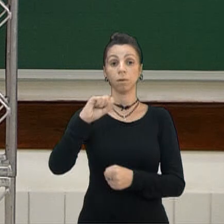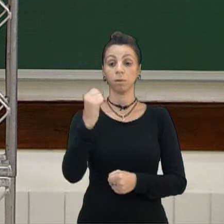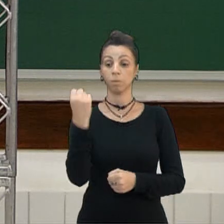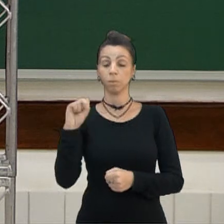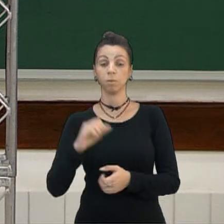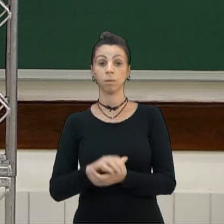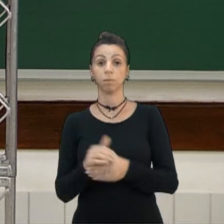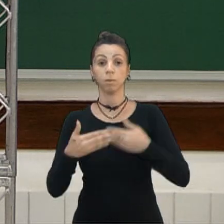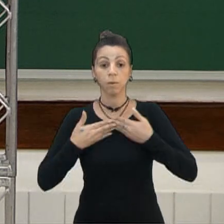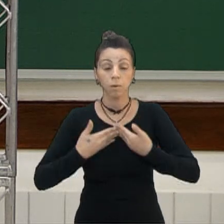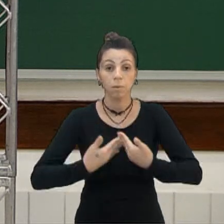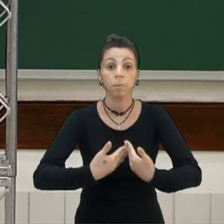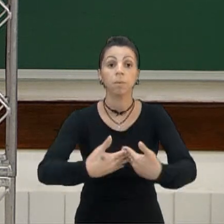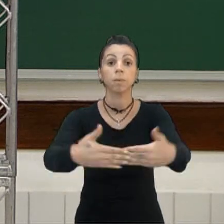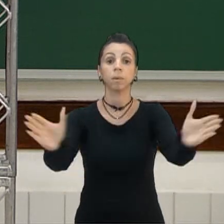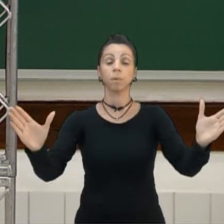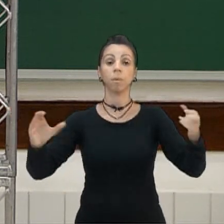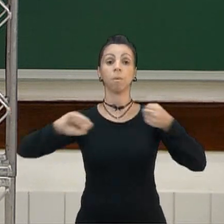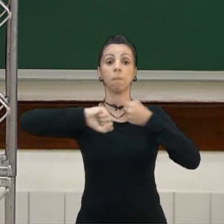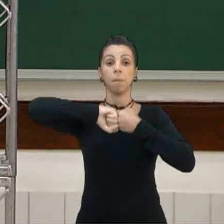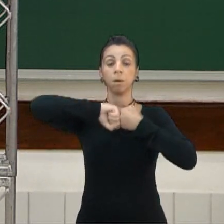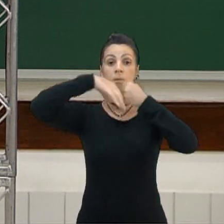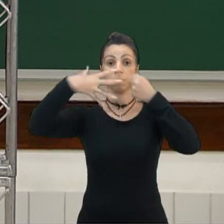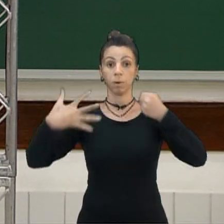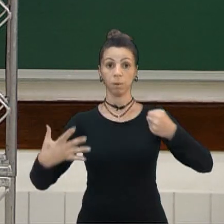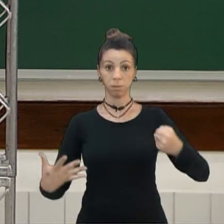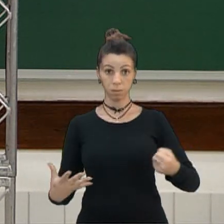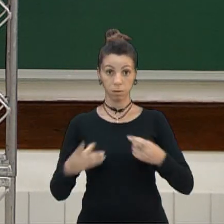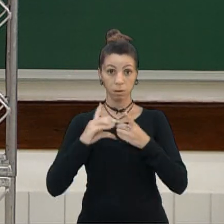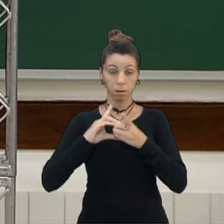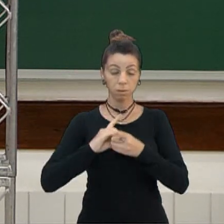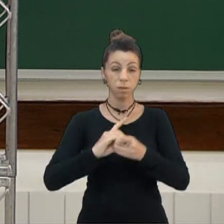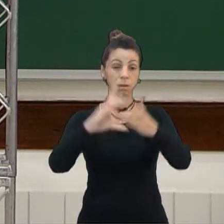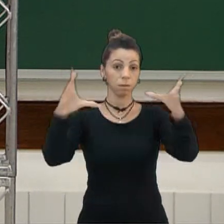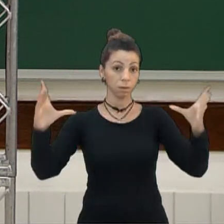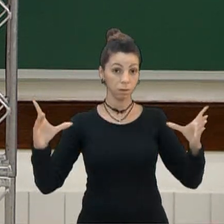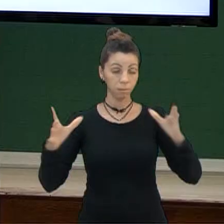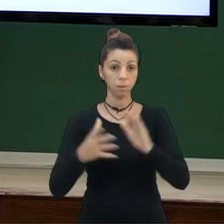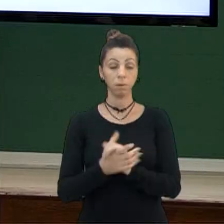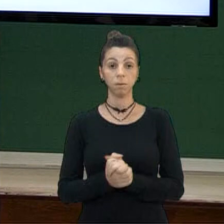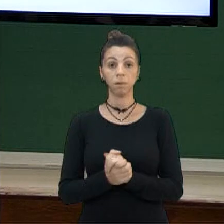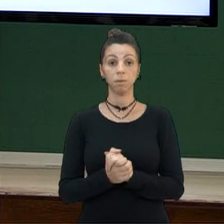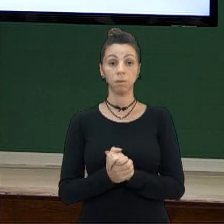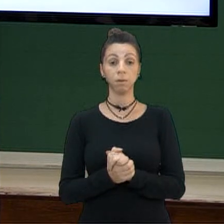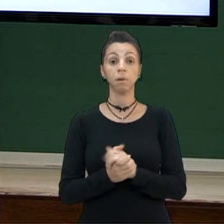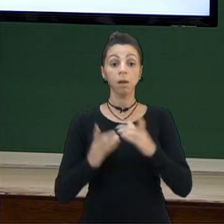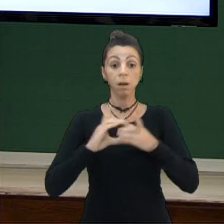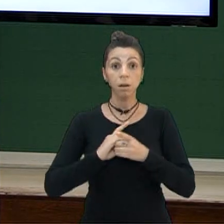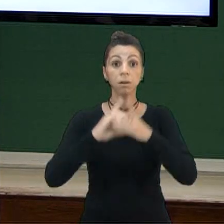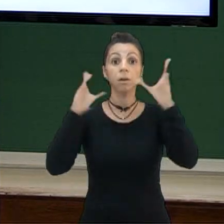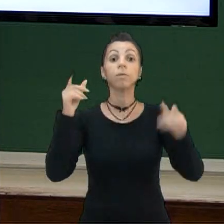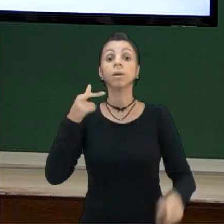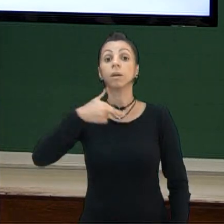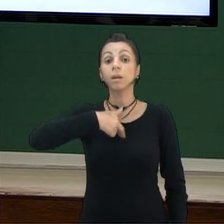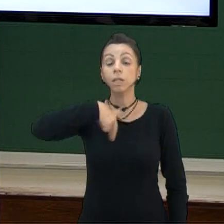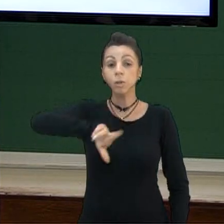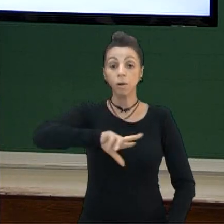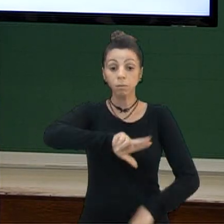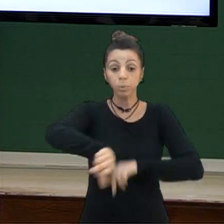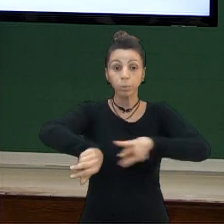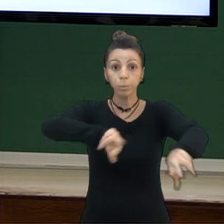a abertura para a democracia, houve, de fato, né, a liberdade religiosa para todas as